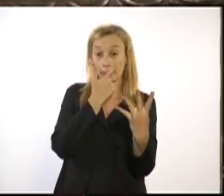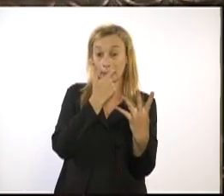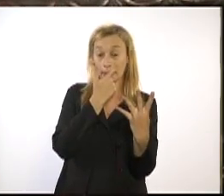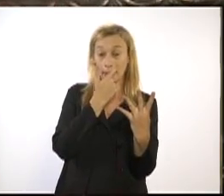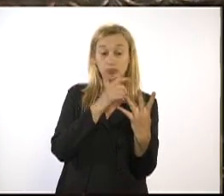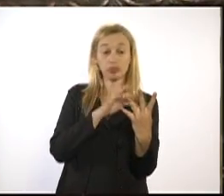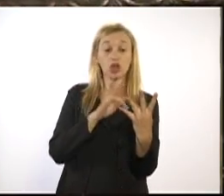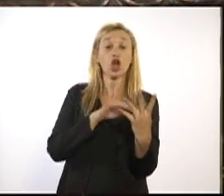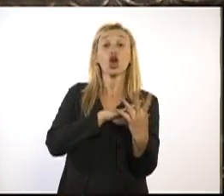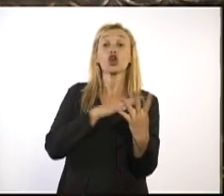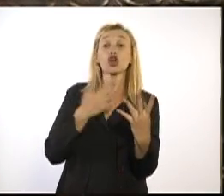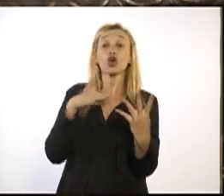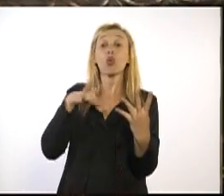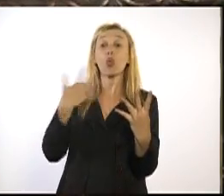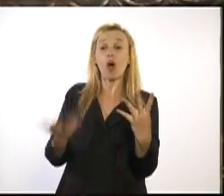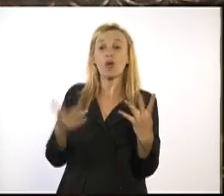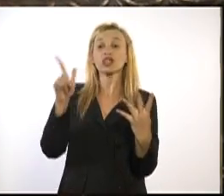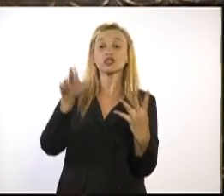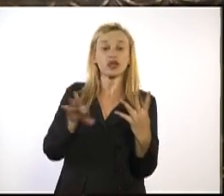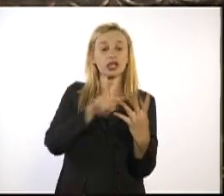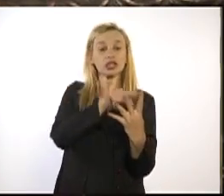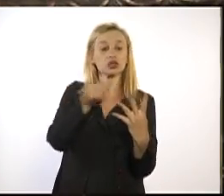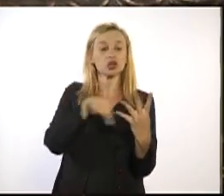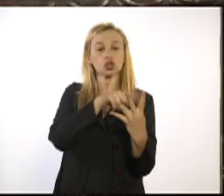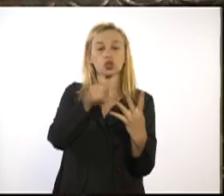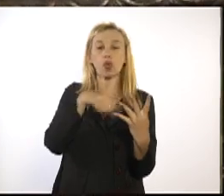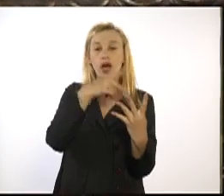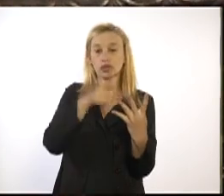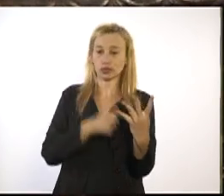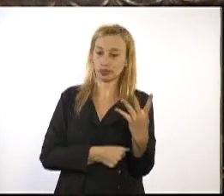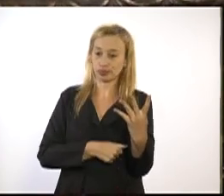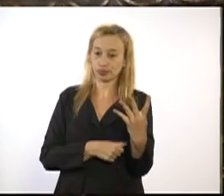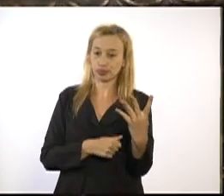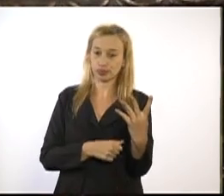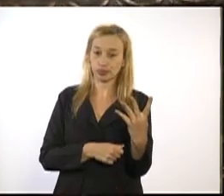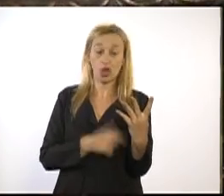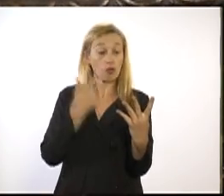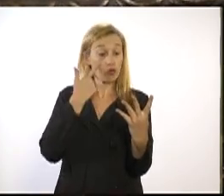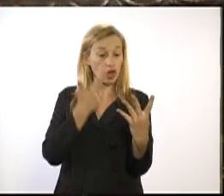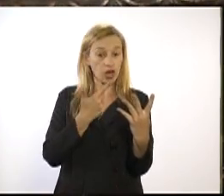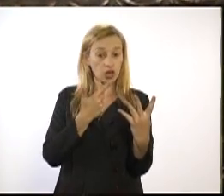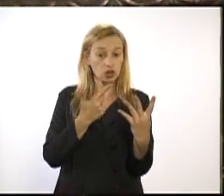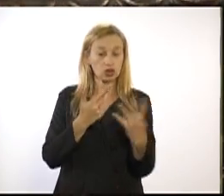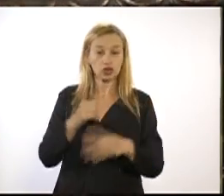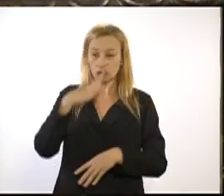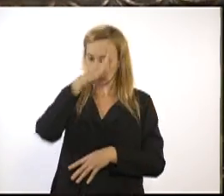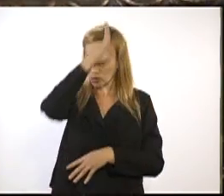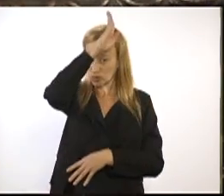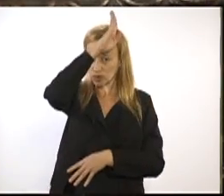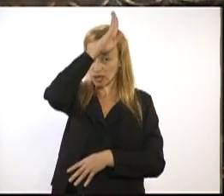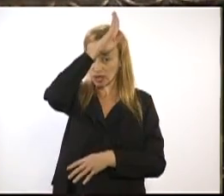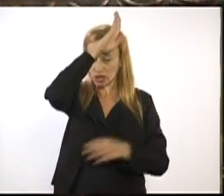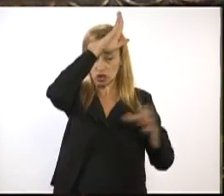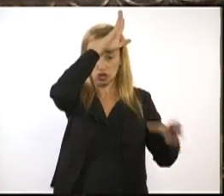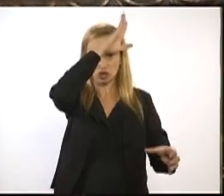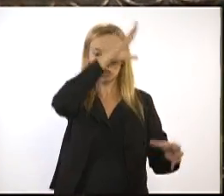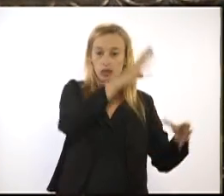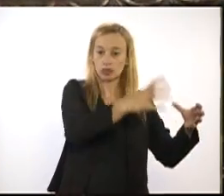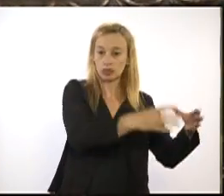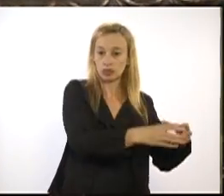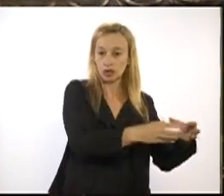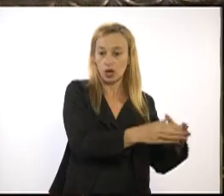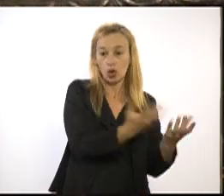4? Visto que aqui no plenário eu verifico que bolsonaristas